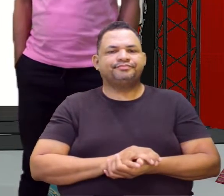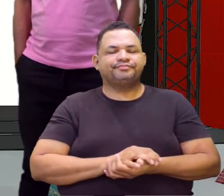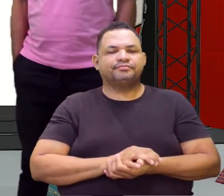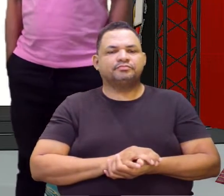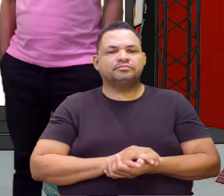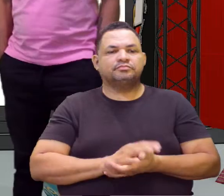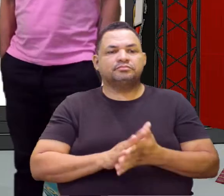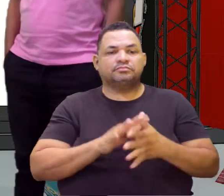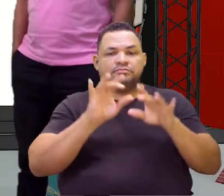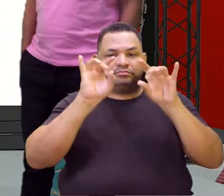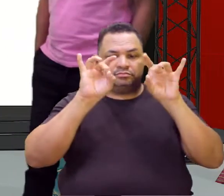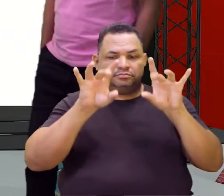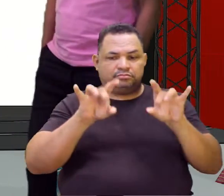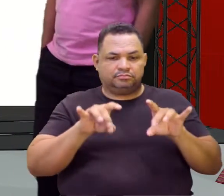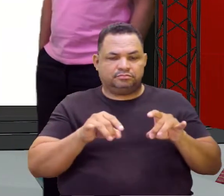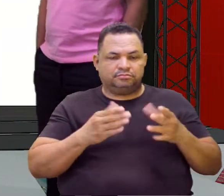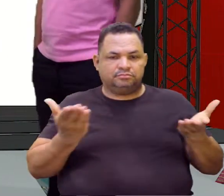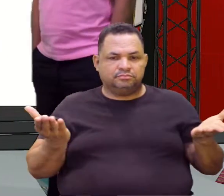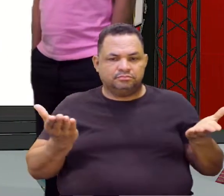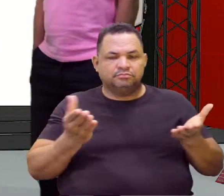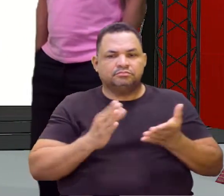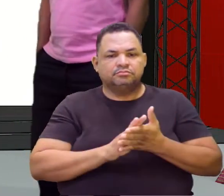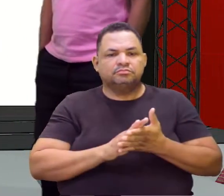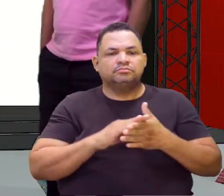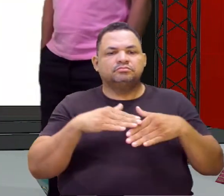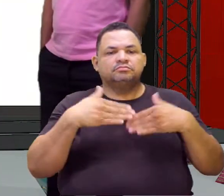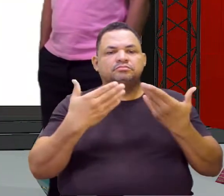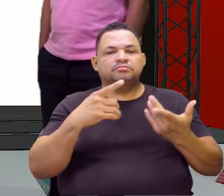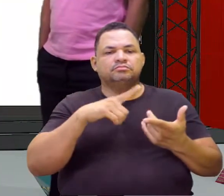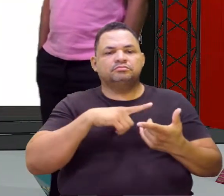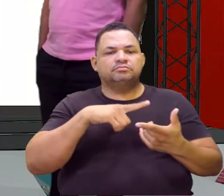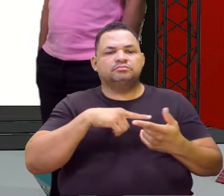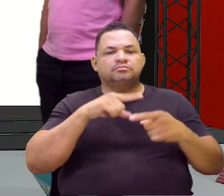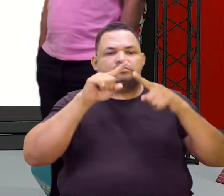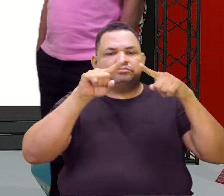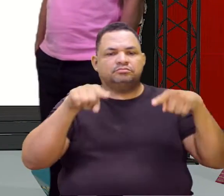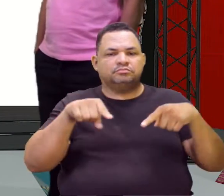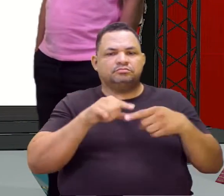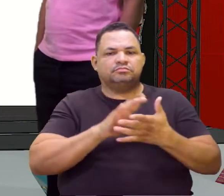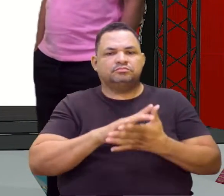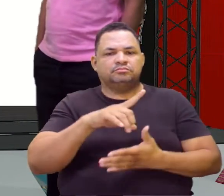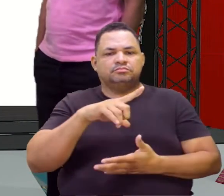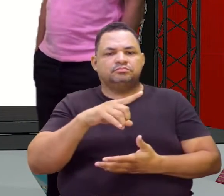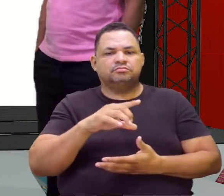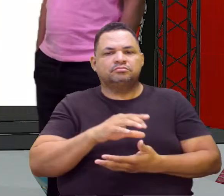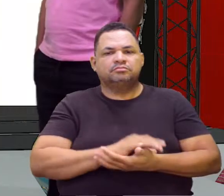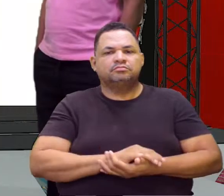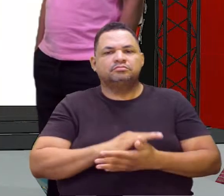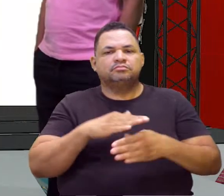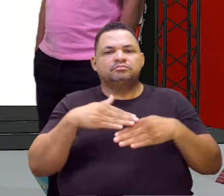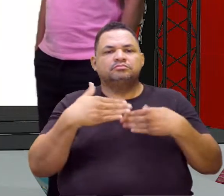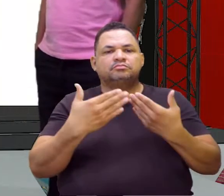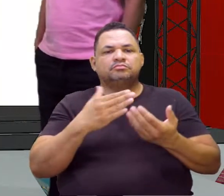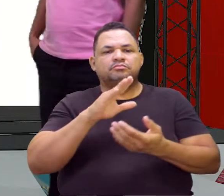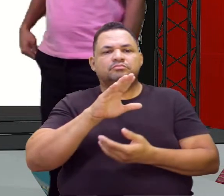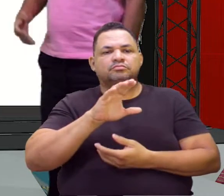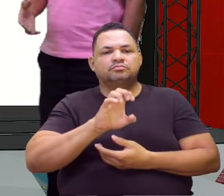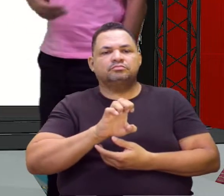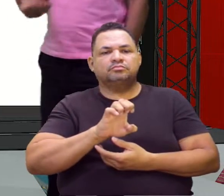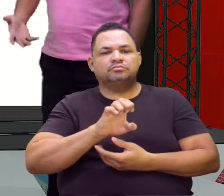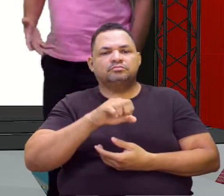casos especiais, ó, olha aqui, casos particulares. Quando o triângulo é equilátero, a gente viu ontem. Qual é o